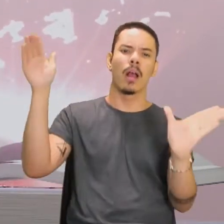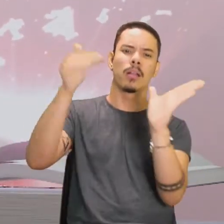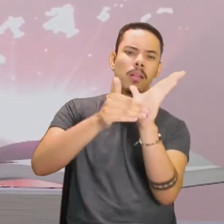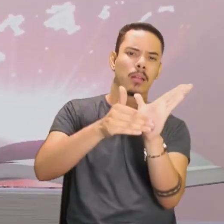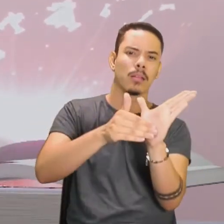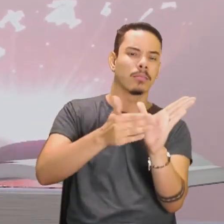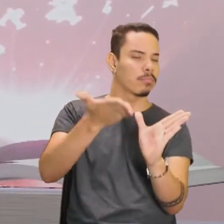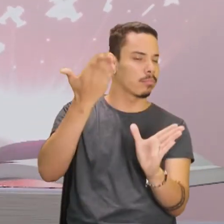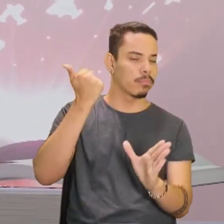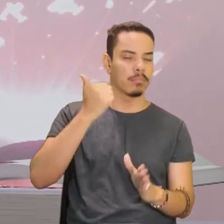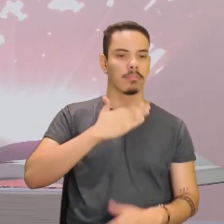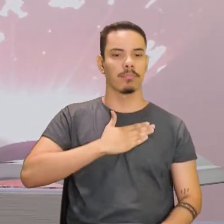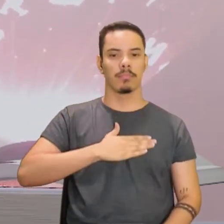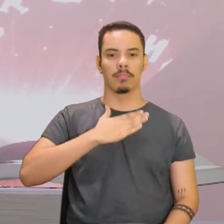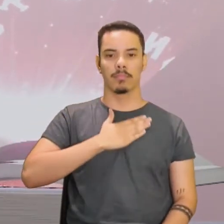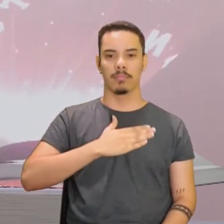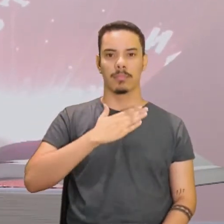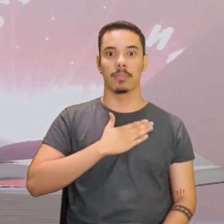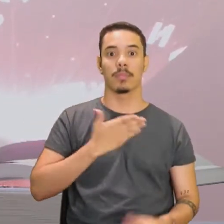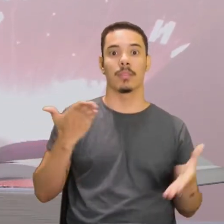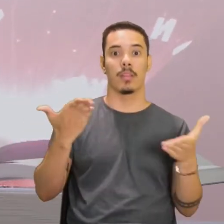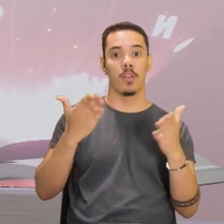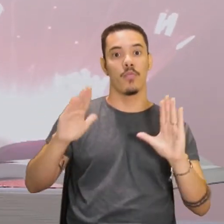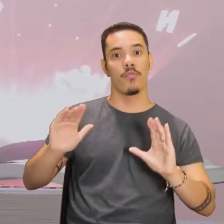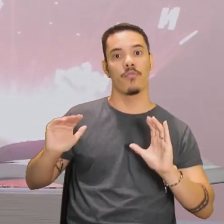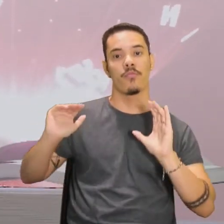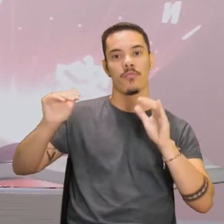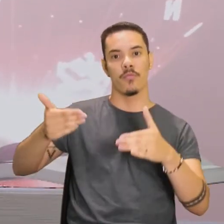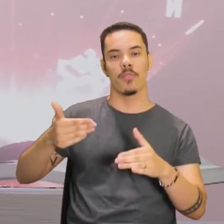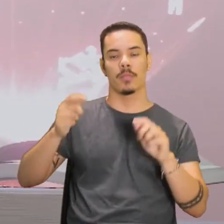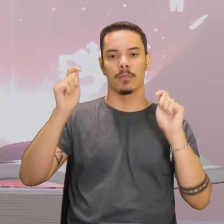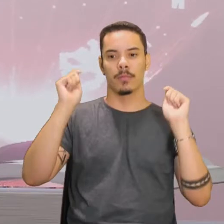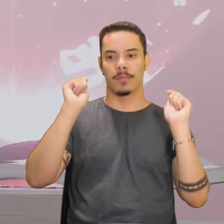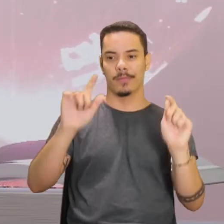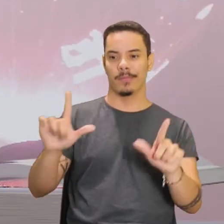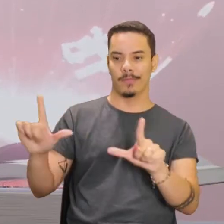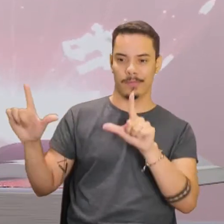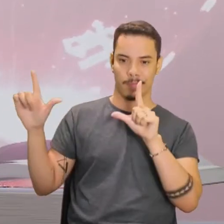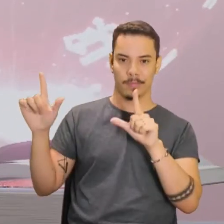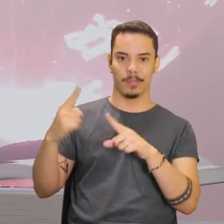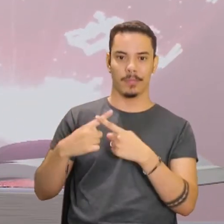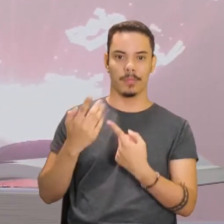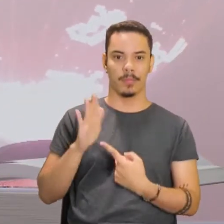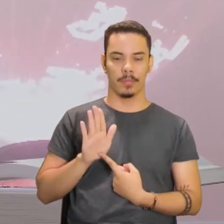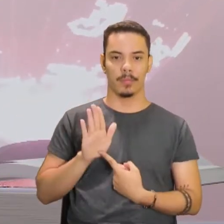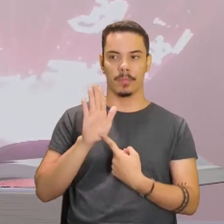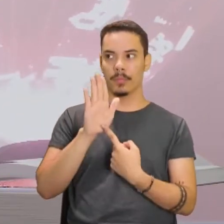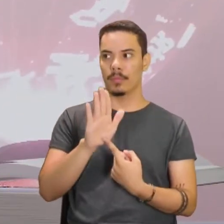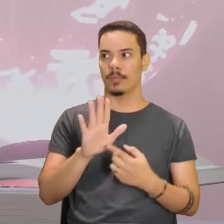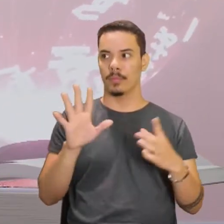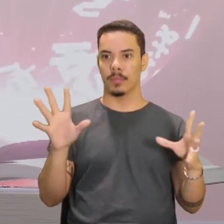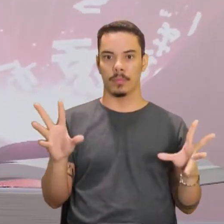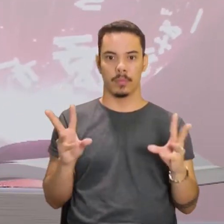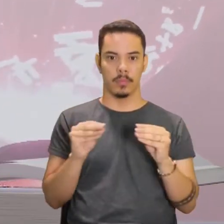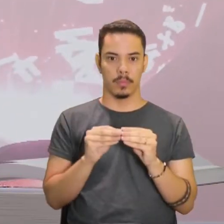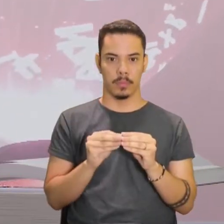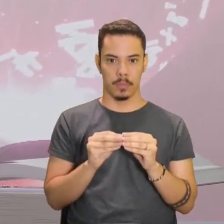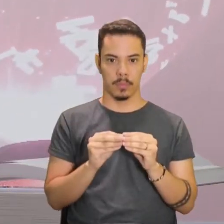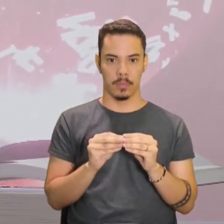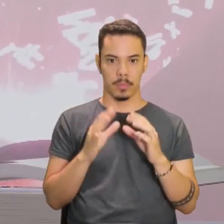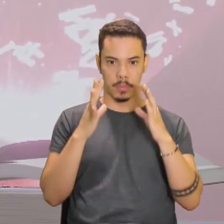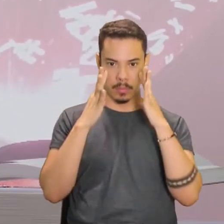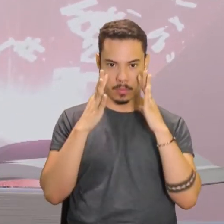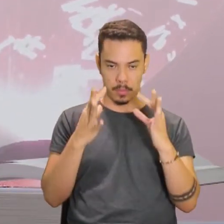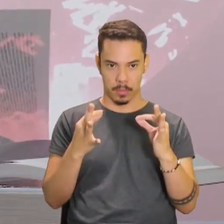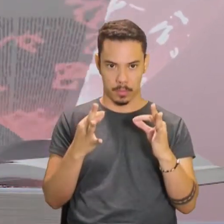Calma, vamos ter o foco agora, de olho na tela, porque eu vou trazer para você agora um recurso bem bacana.